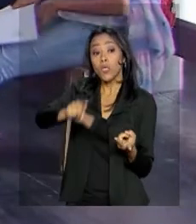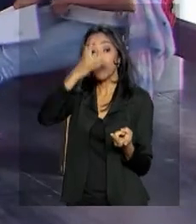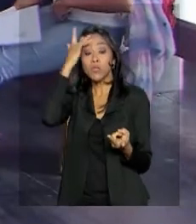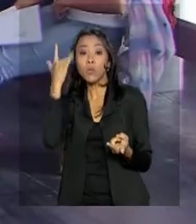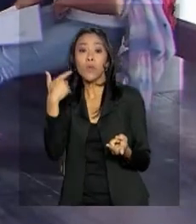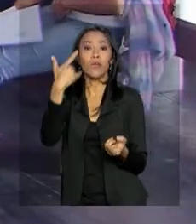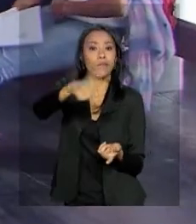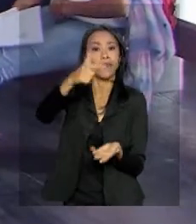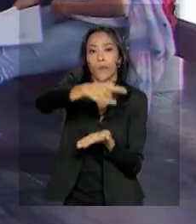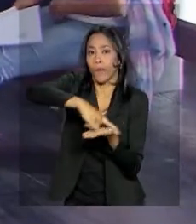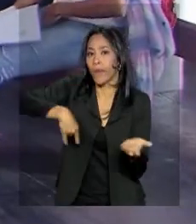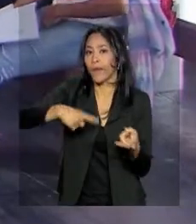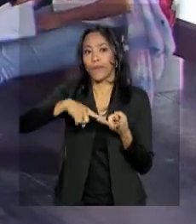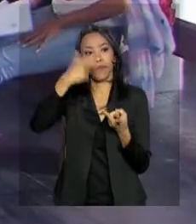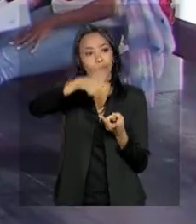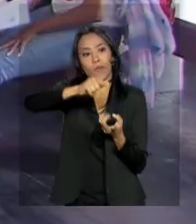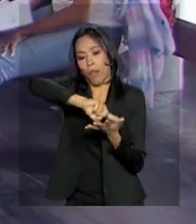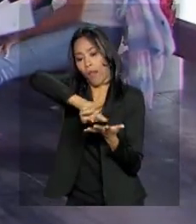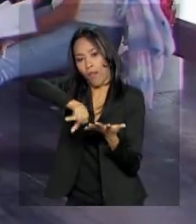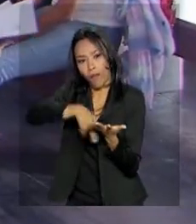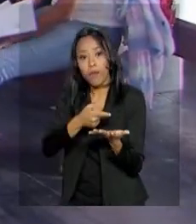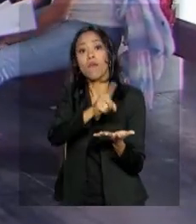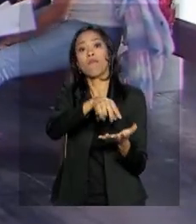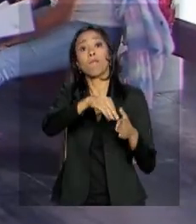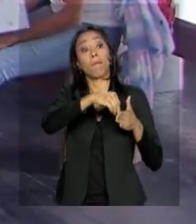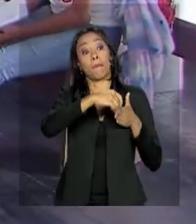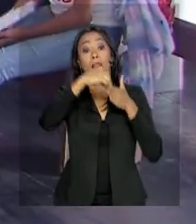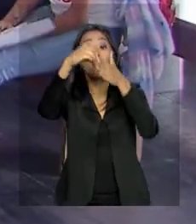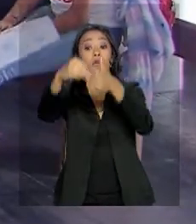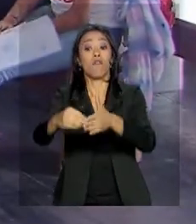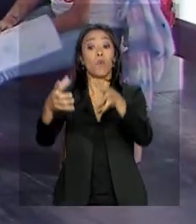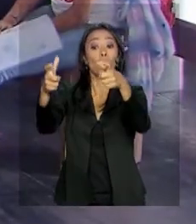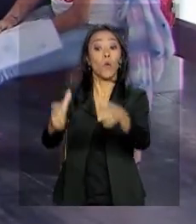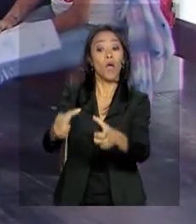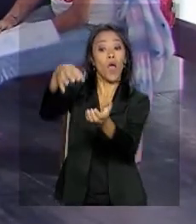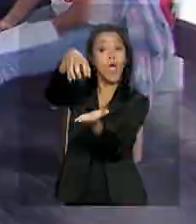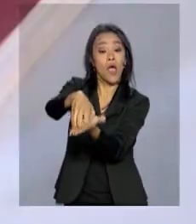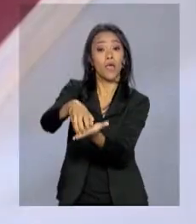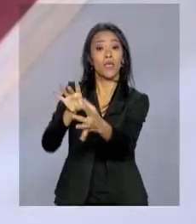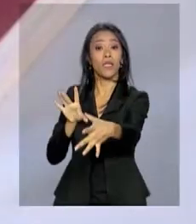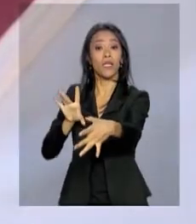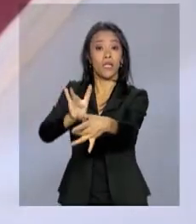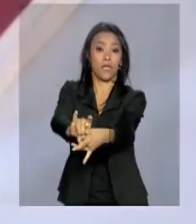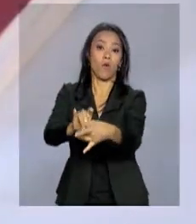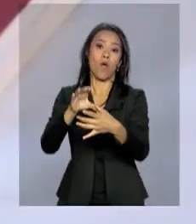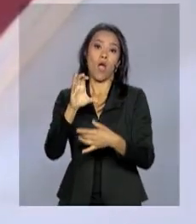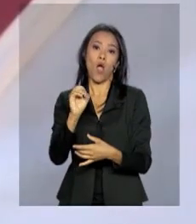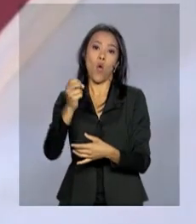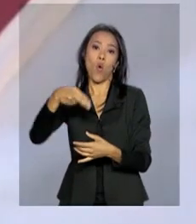de vulnerabilidade são encaminhadas para as agências internacionais ligadas às Nações Unidas, que